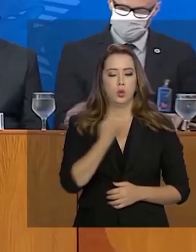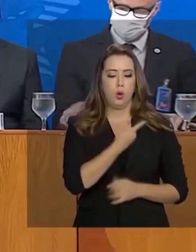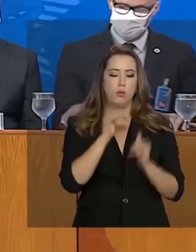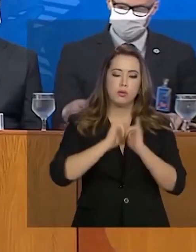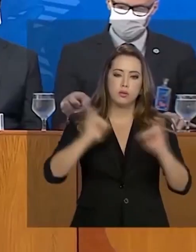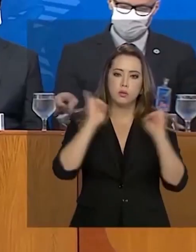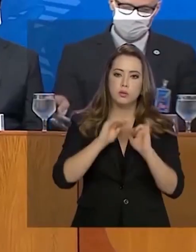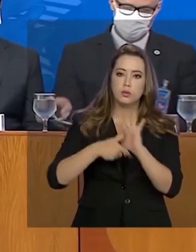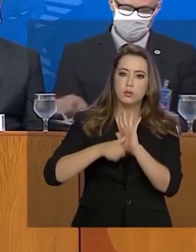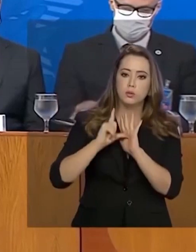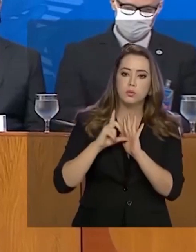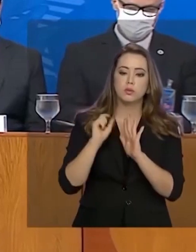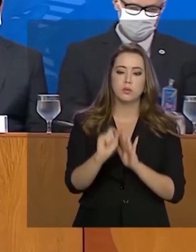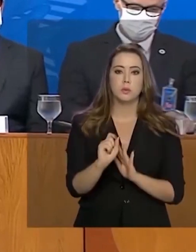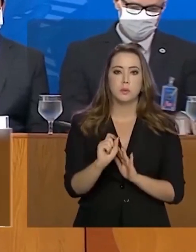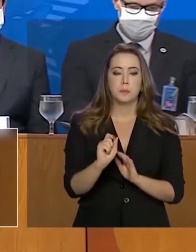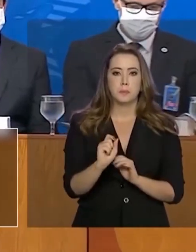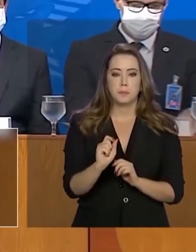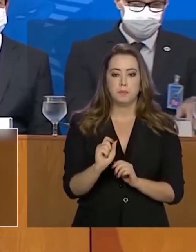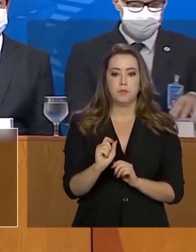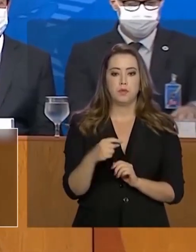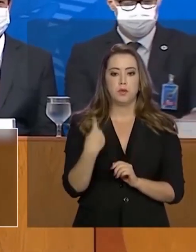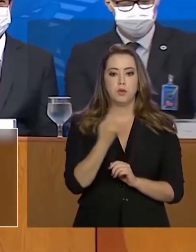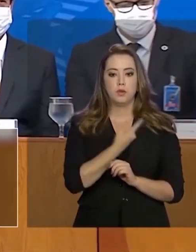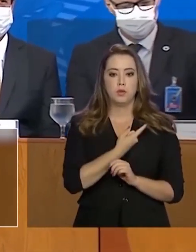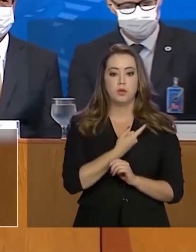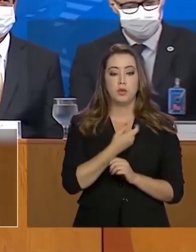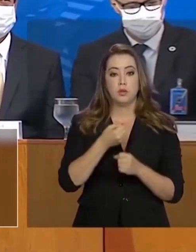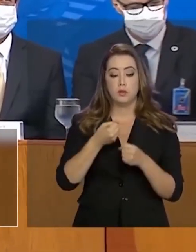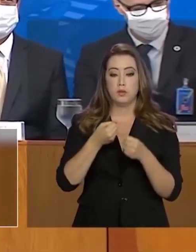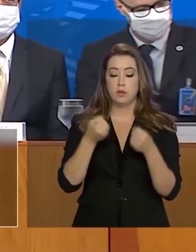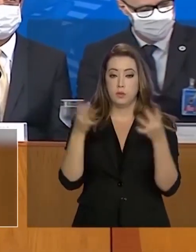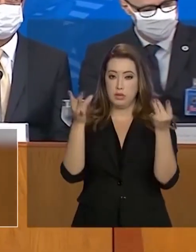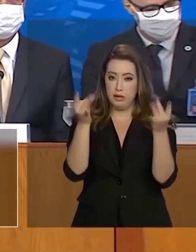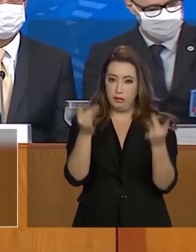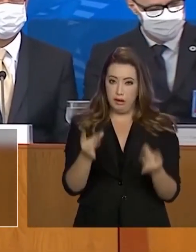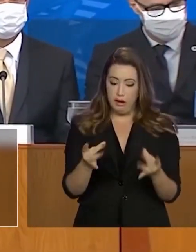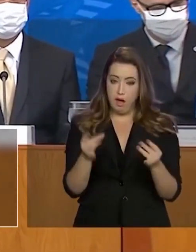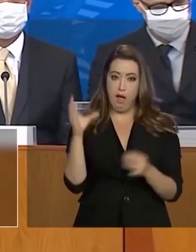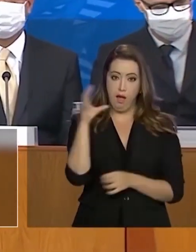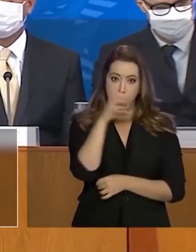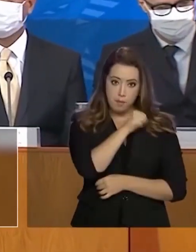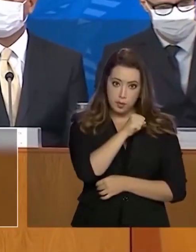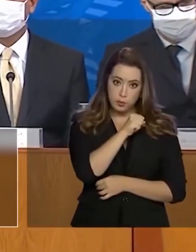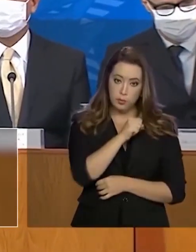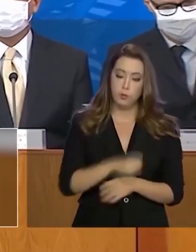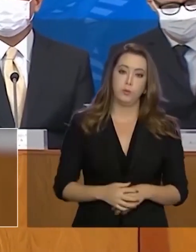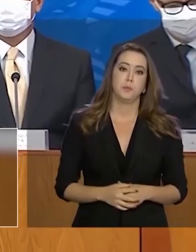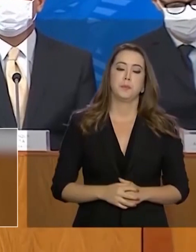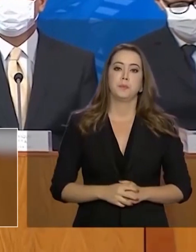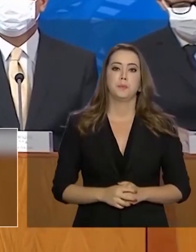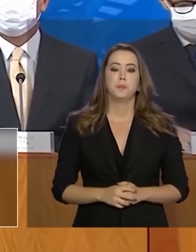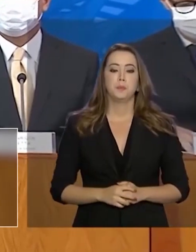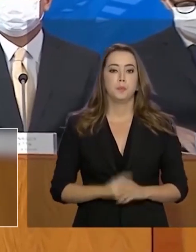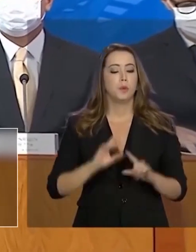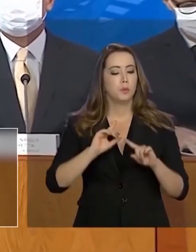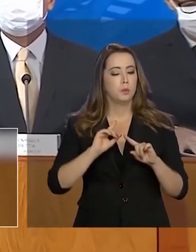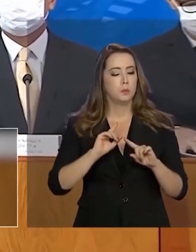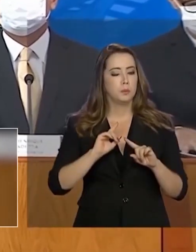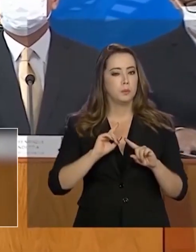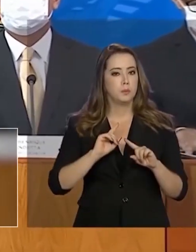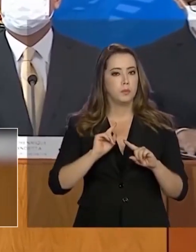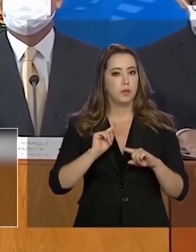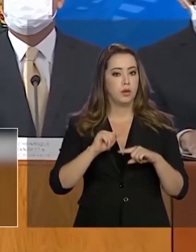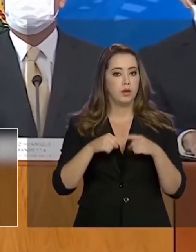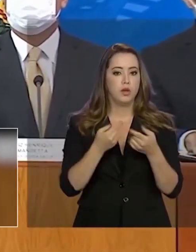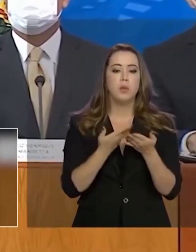em que anuncia a ideia de zerar a fila de espera do Bolsa Família, incluindo 1 milhão de pessoas, o governo está fazendo justamente o